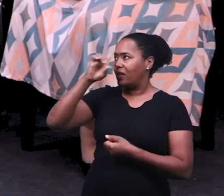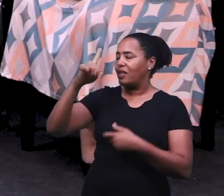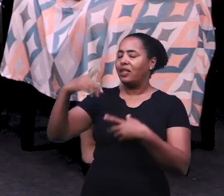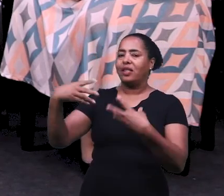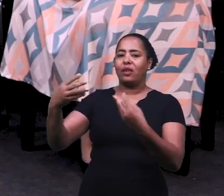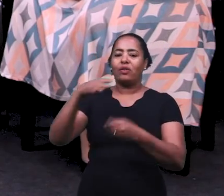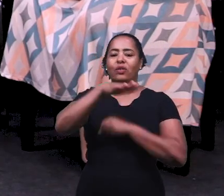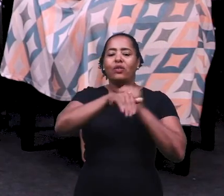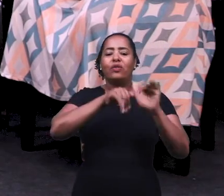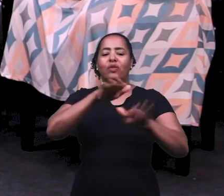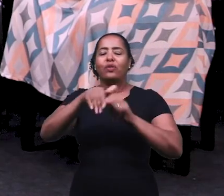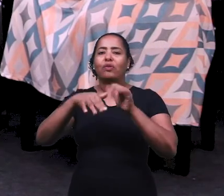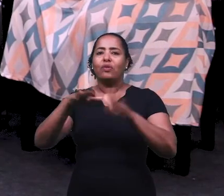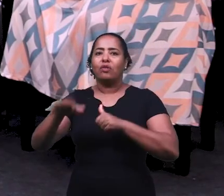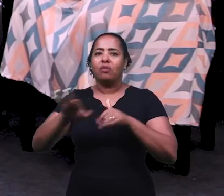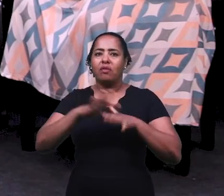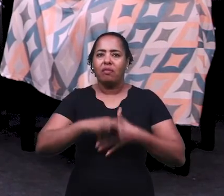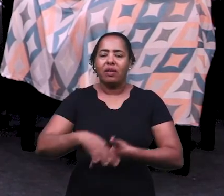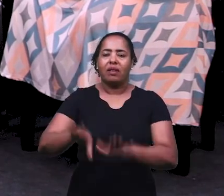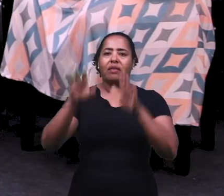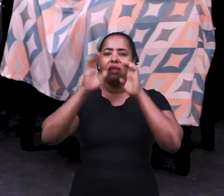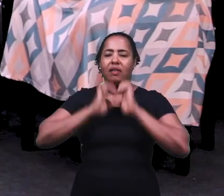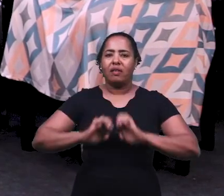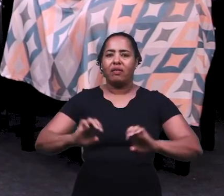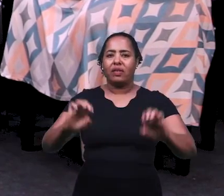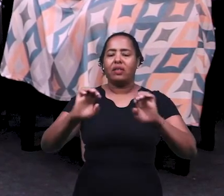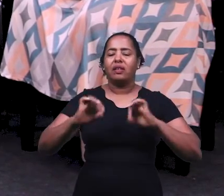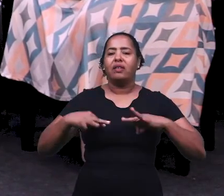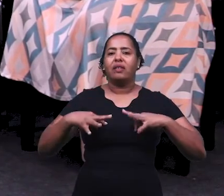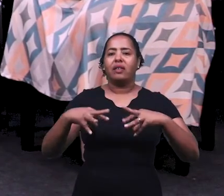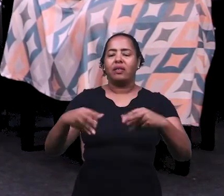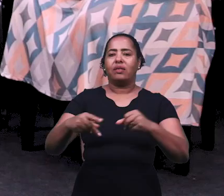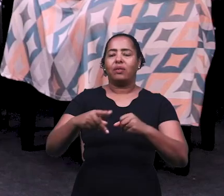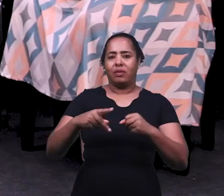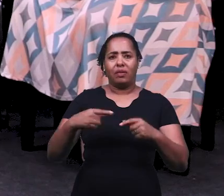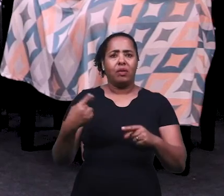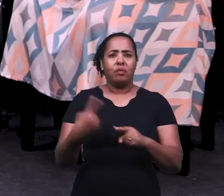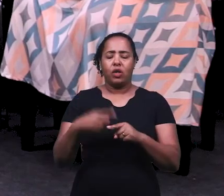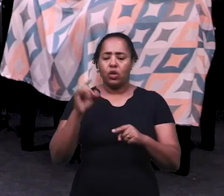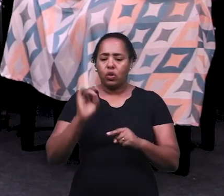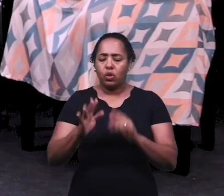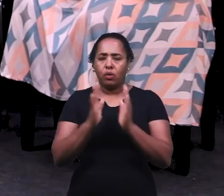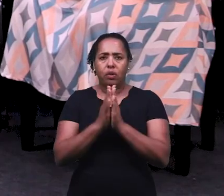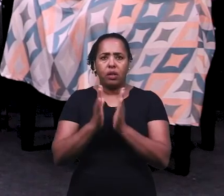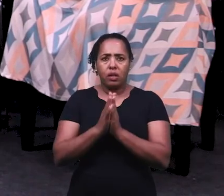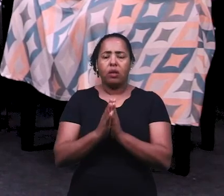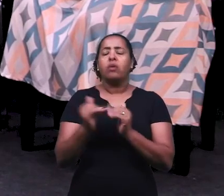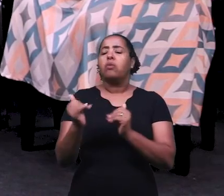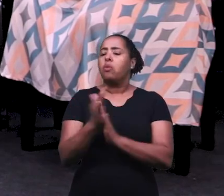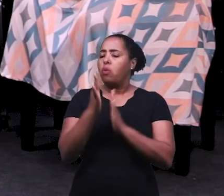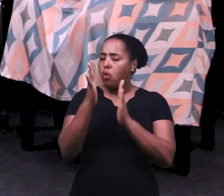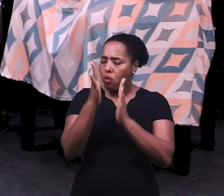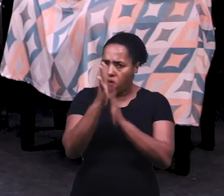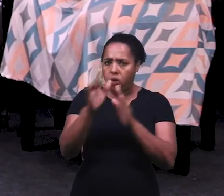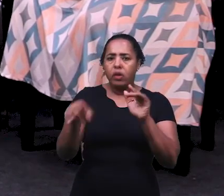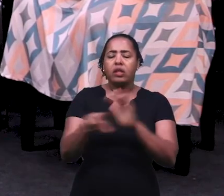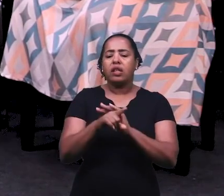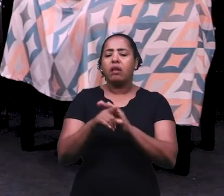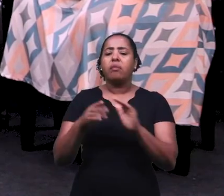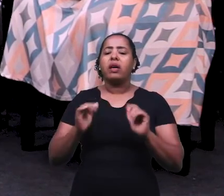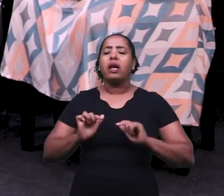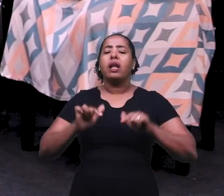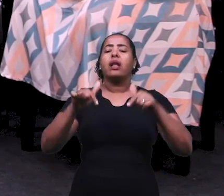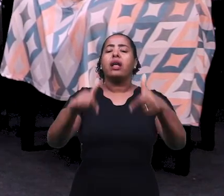trabalho tão maravilhoso que Deus nos colocou para levarmos o Evangelho a todos, porque não só a